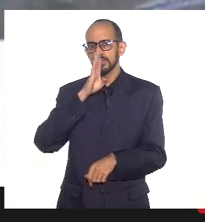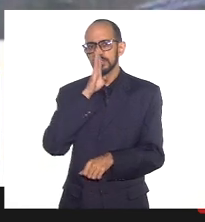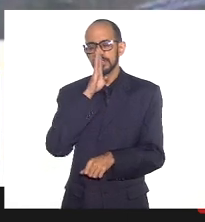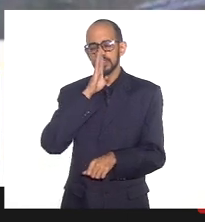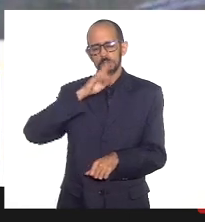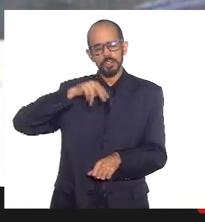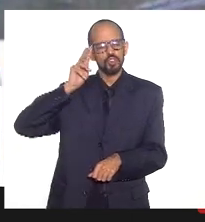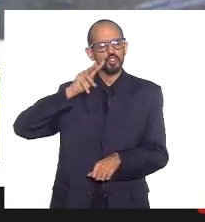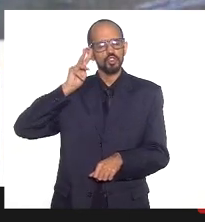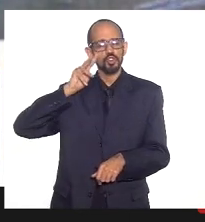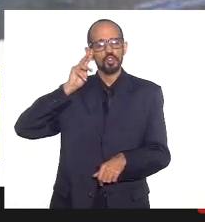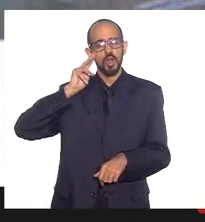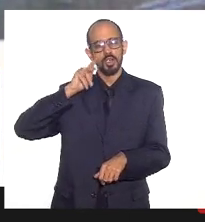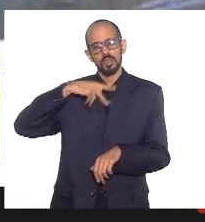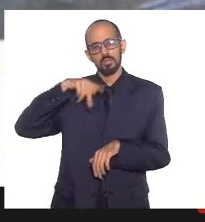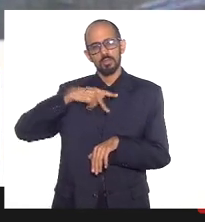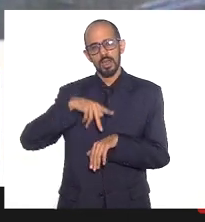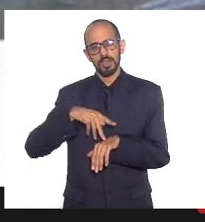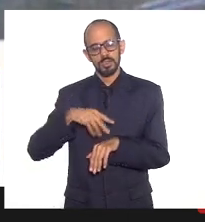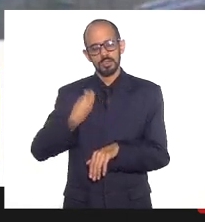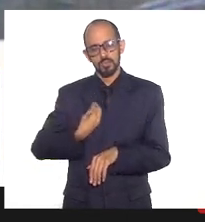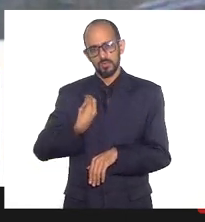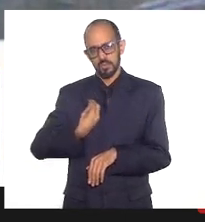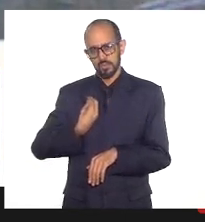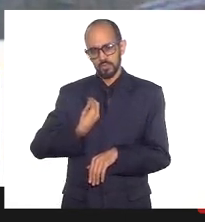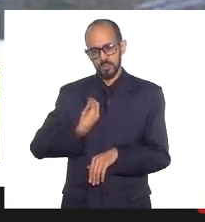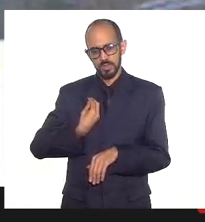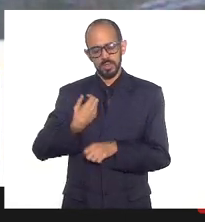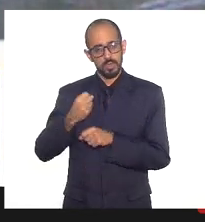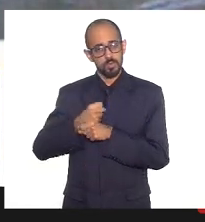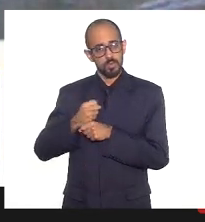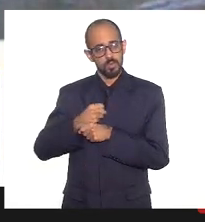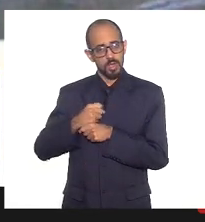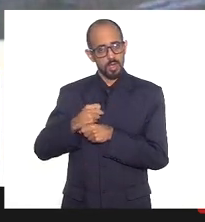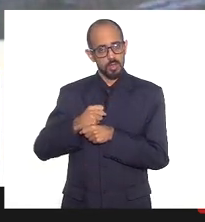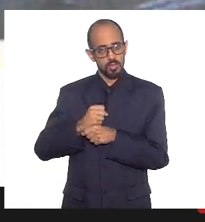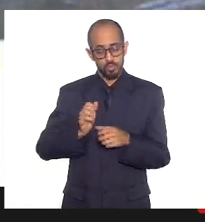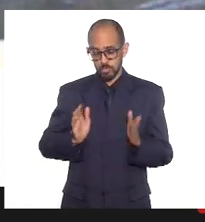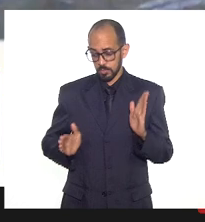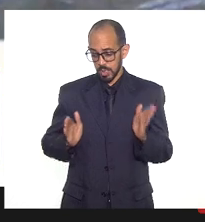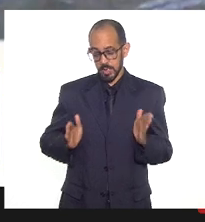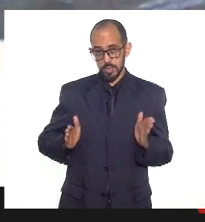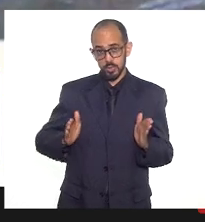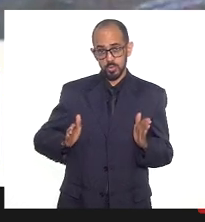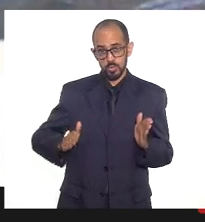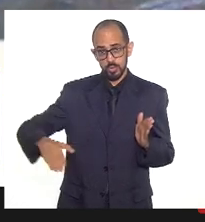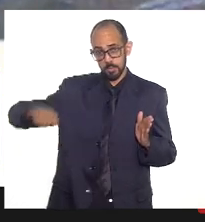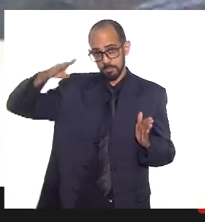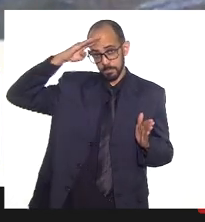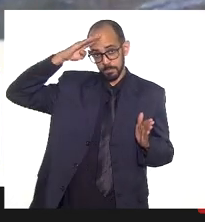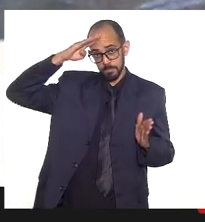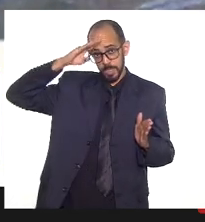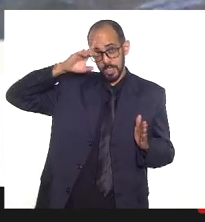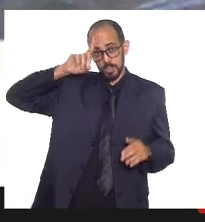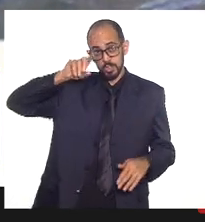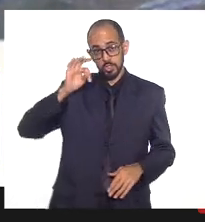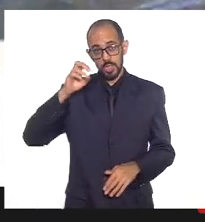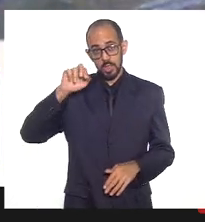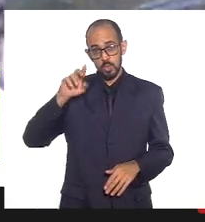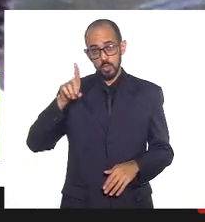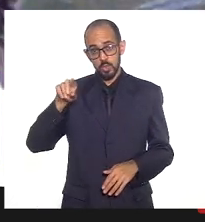E que sempre viveu. Passamos por anos muito duros da ditadura militar, que custou muito o